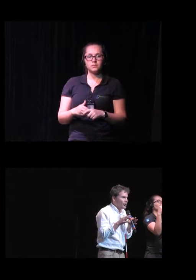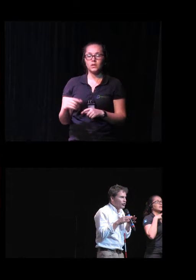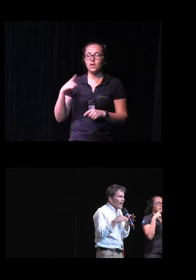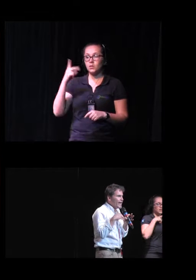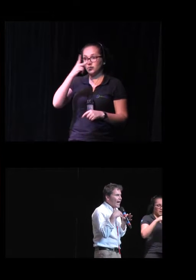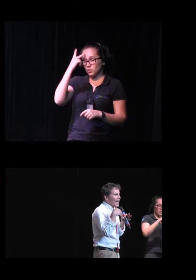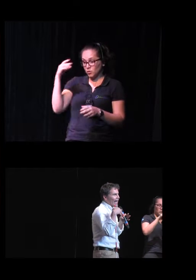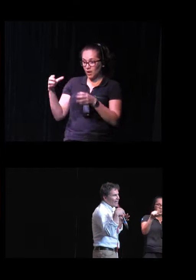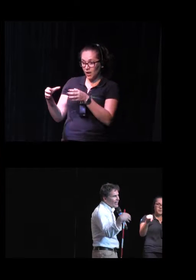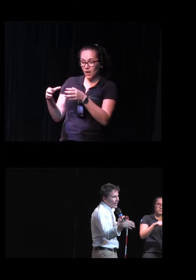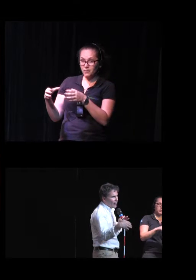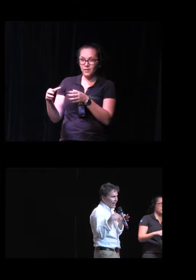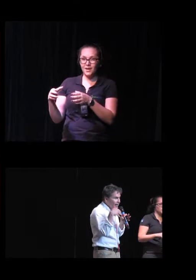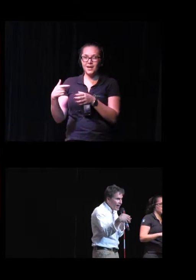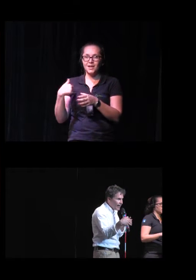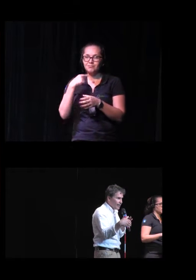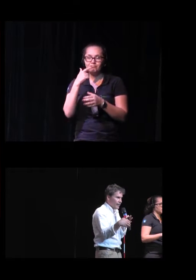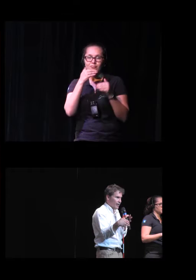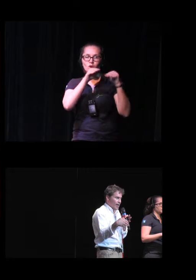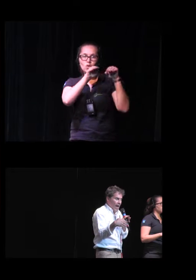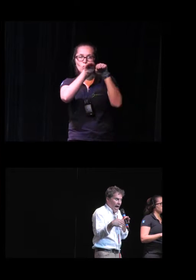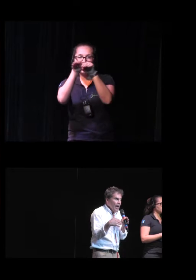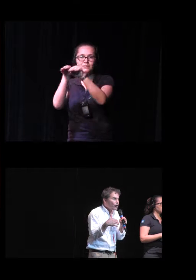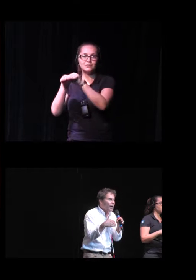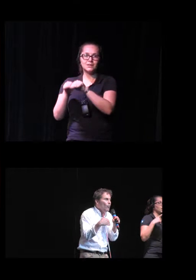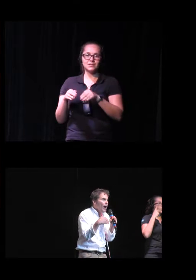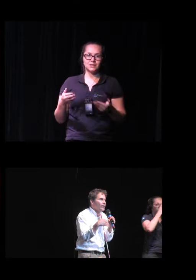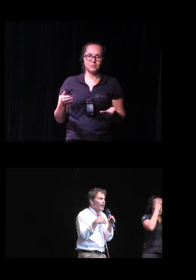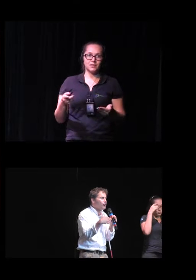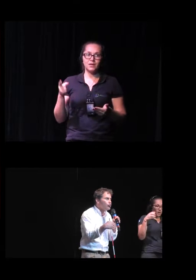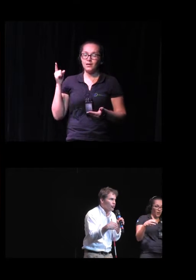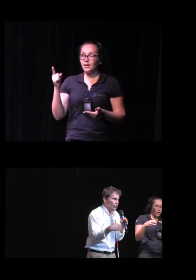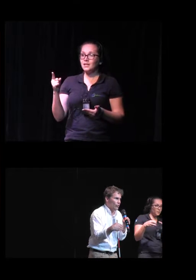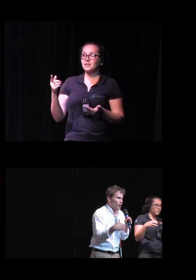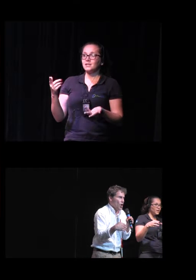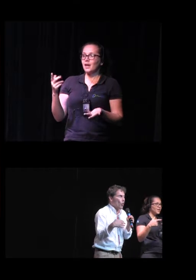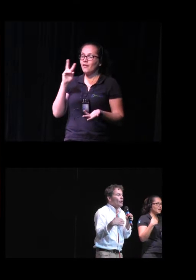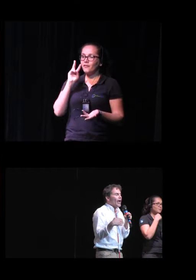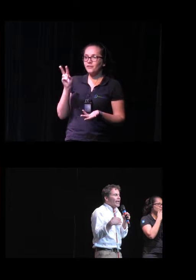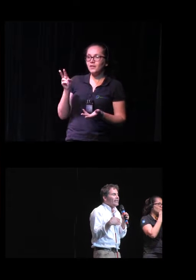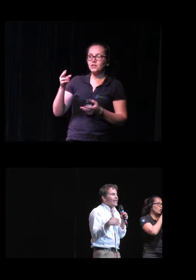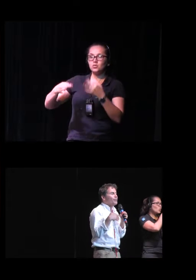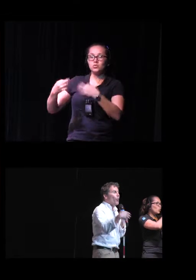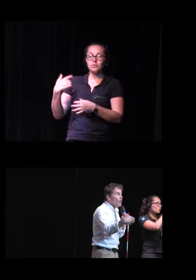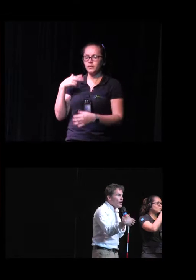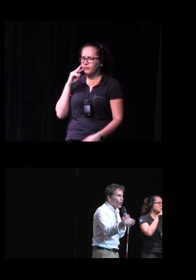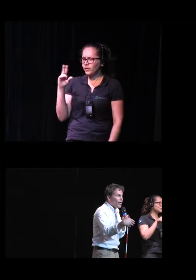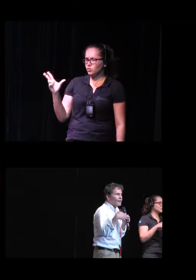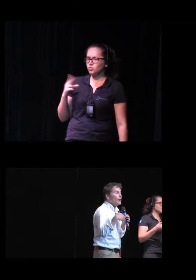também, quando a uma parte da população lhe é negada a equidade. Eles morrem de